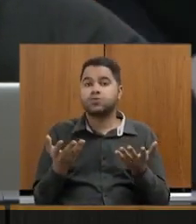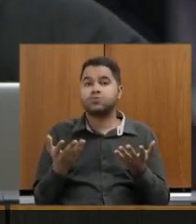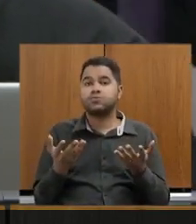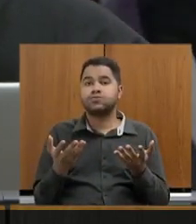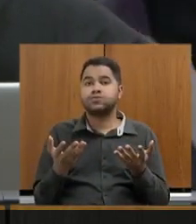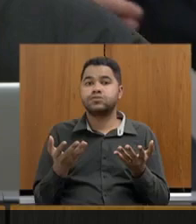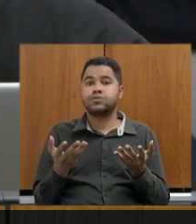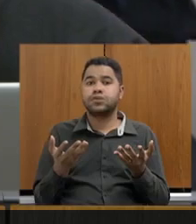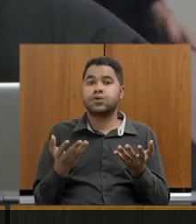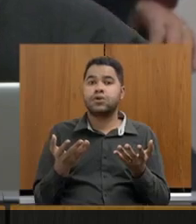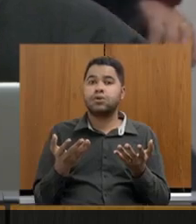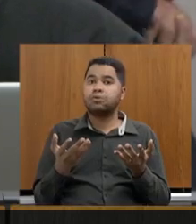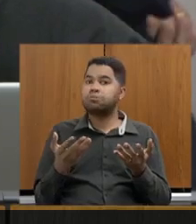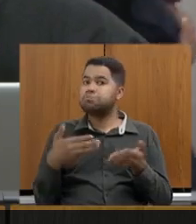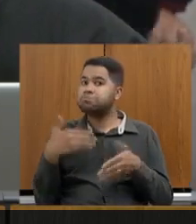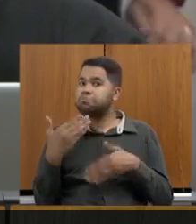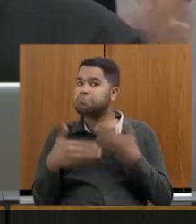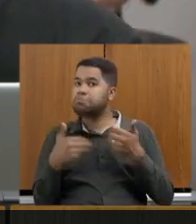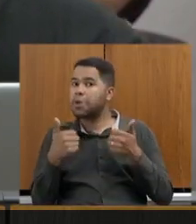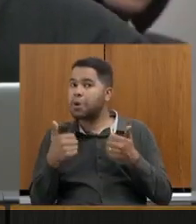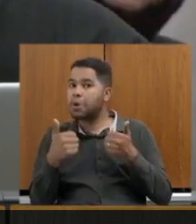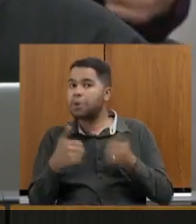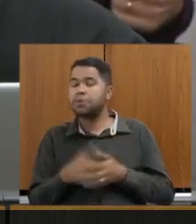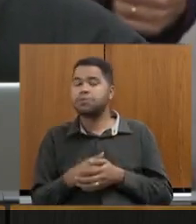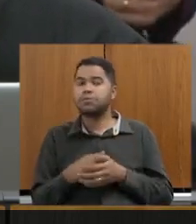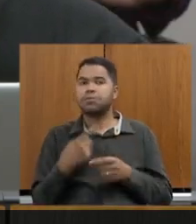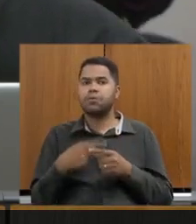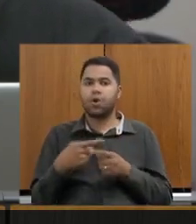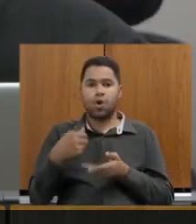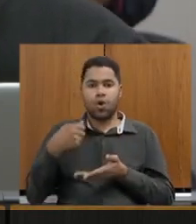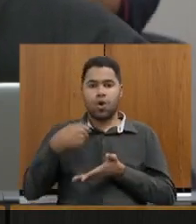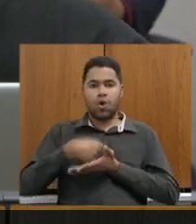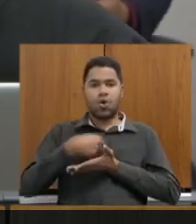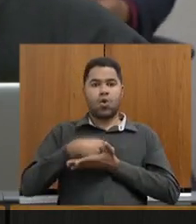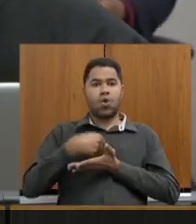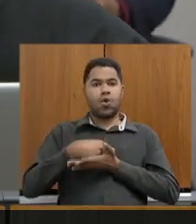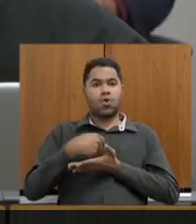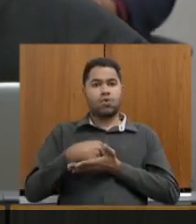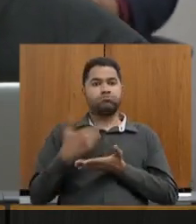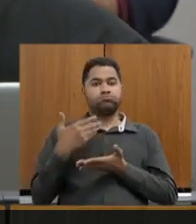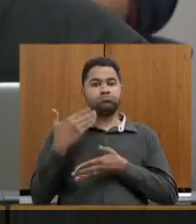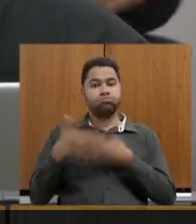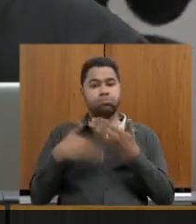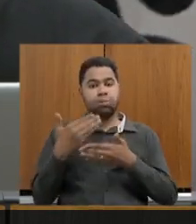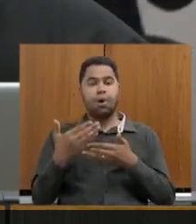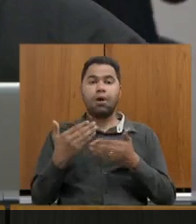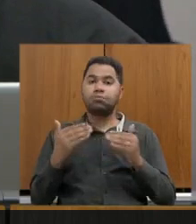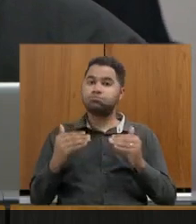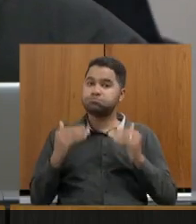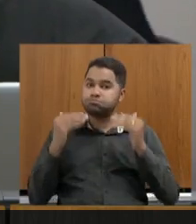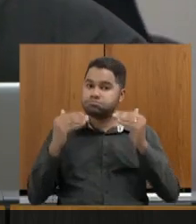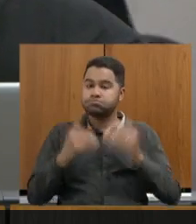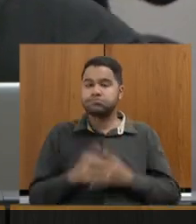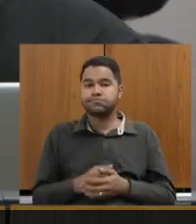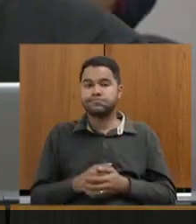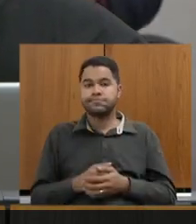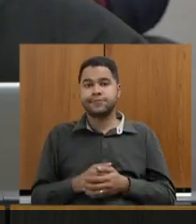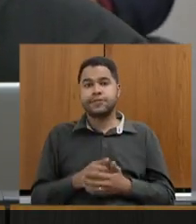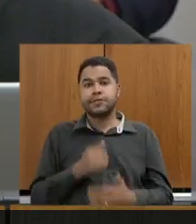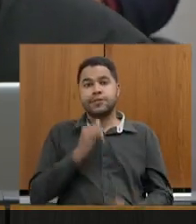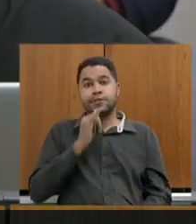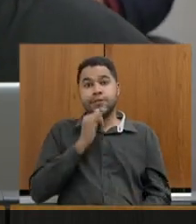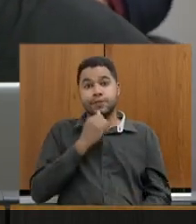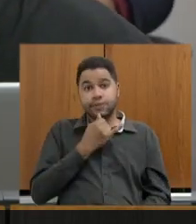que está tendo um fluxo normal porque as cobranças continuam da progressão da promoção infelizmente